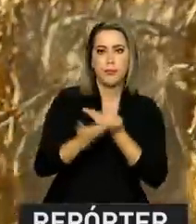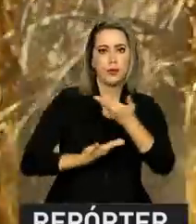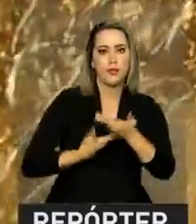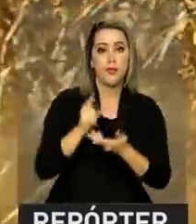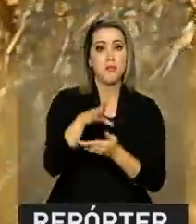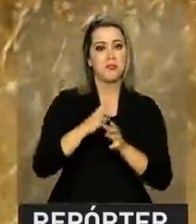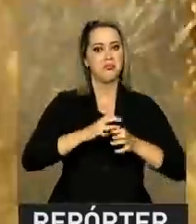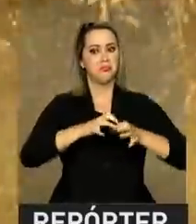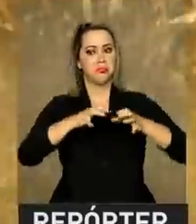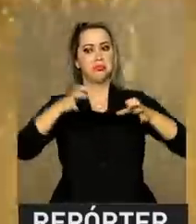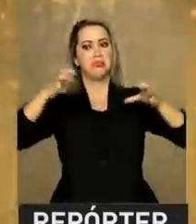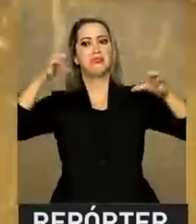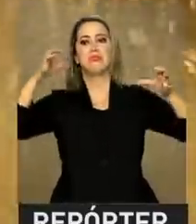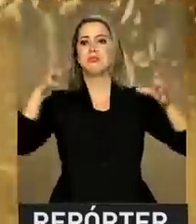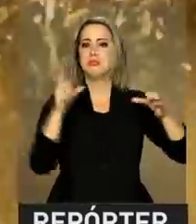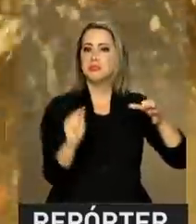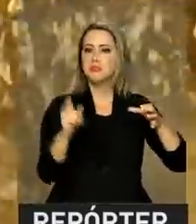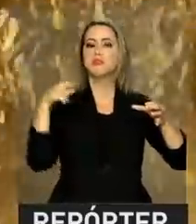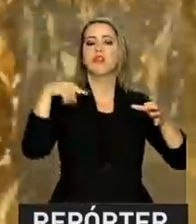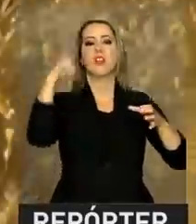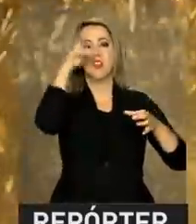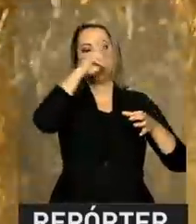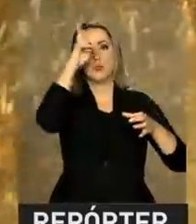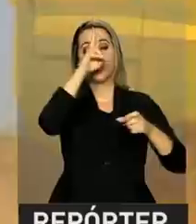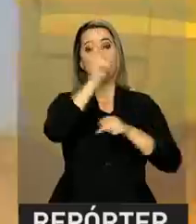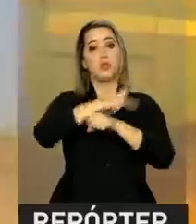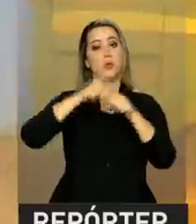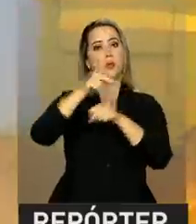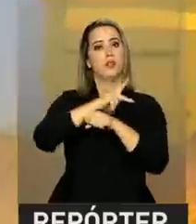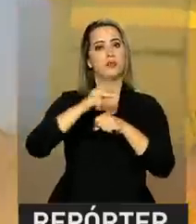a maior safra da história do país.